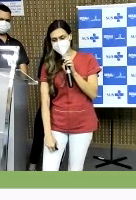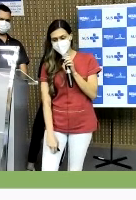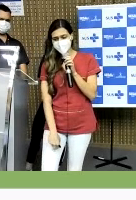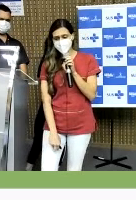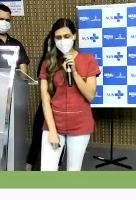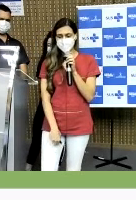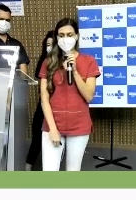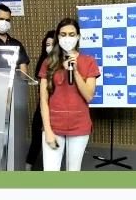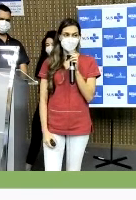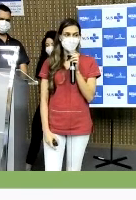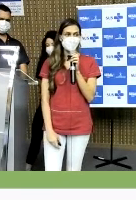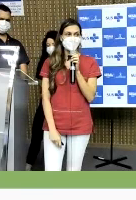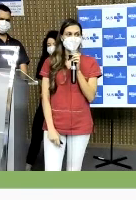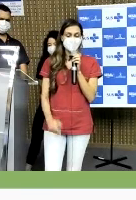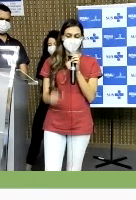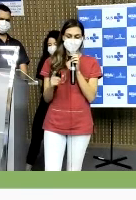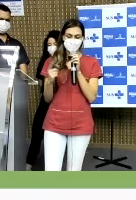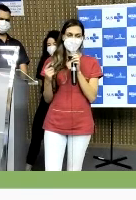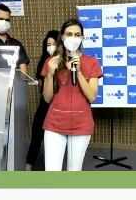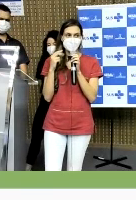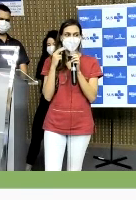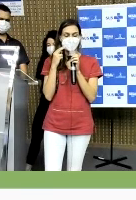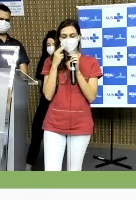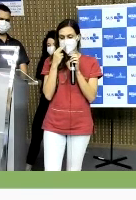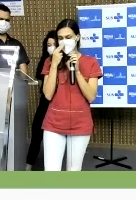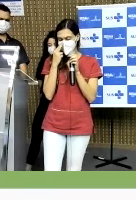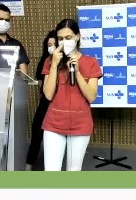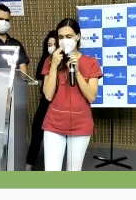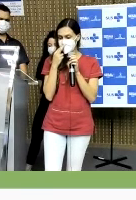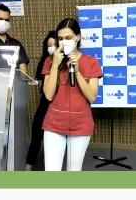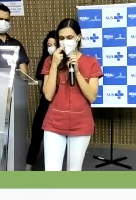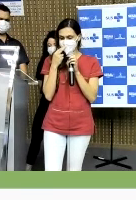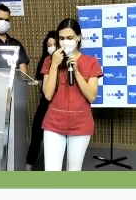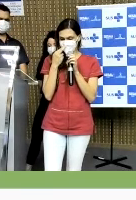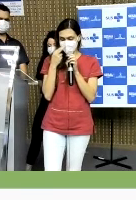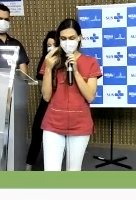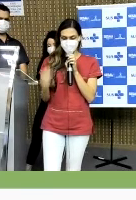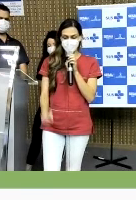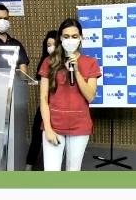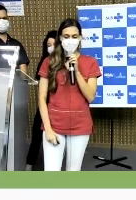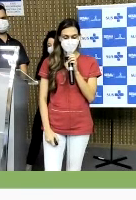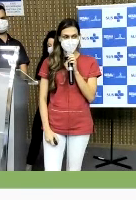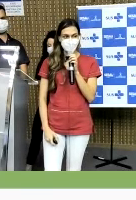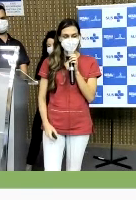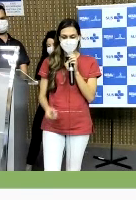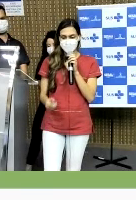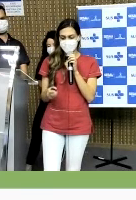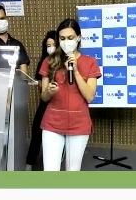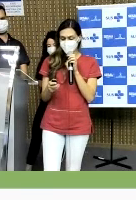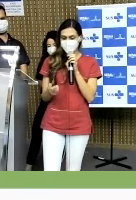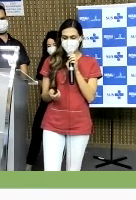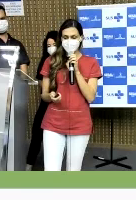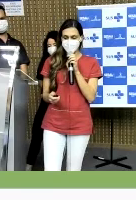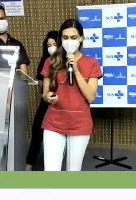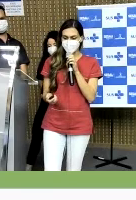agentes. Vacinação nas instituições de longa permanência dos idosos. Vacinação dos acamados e